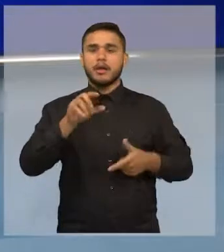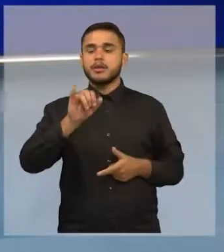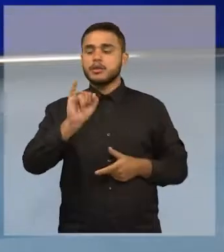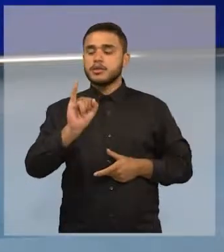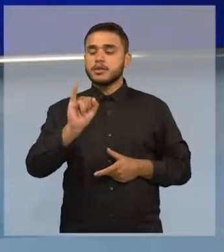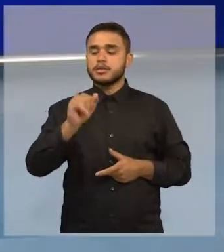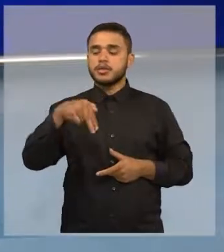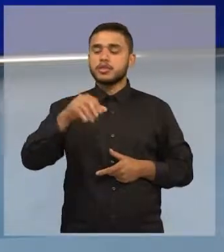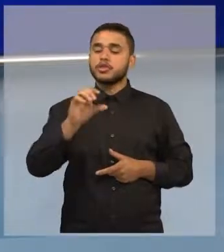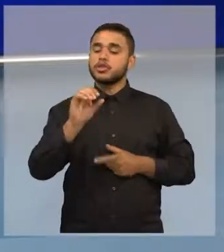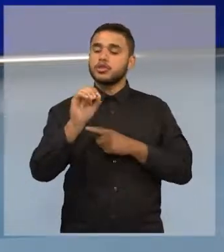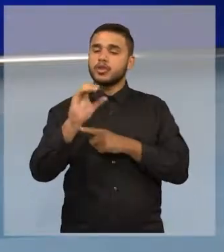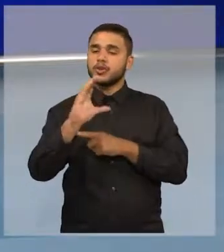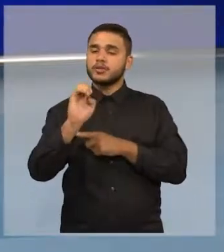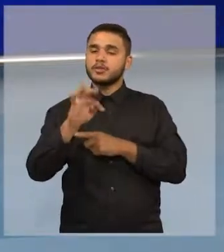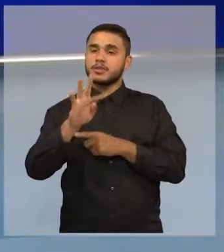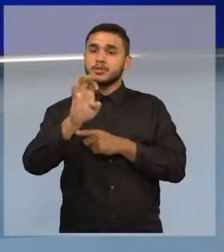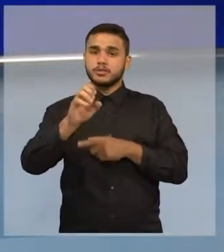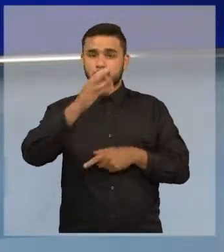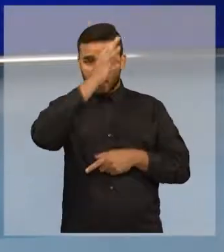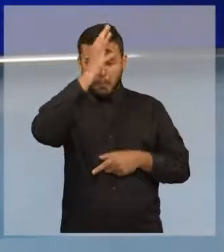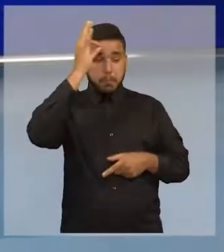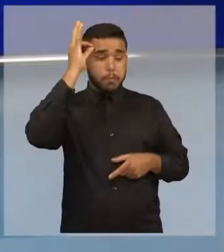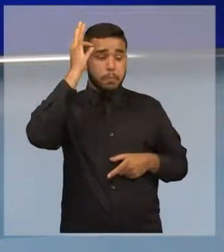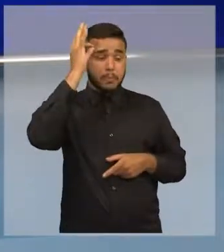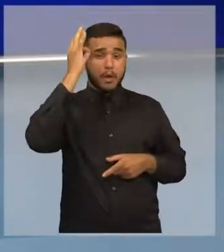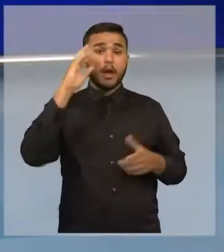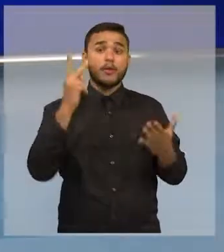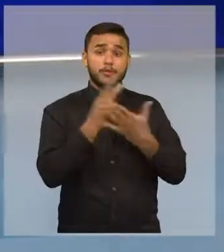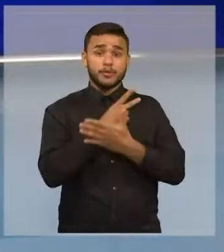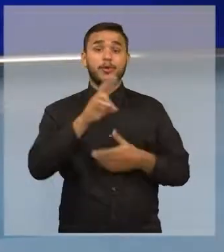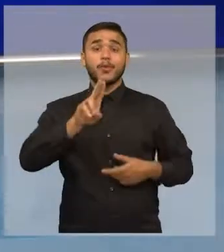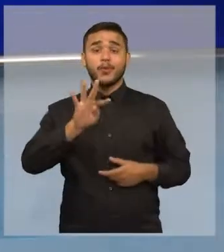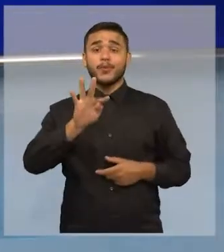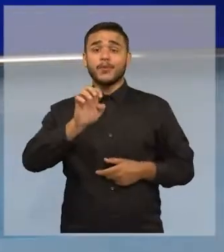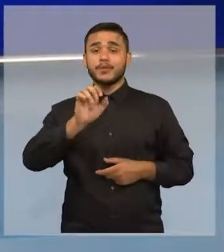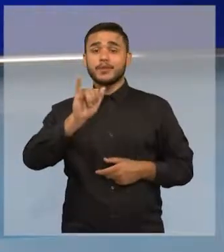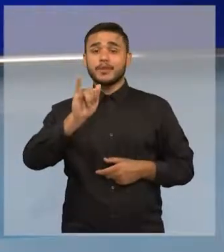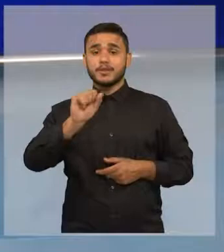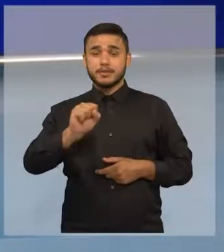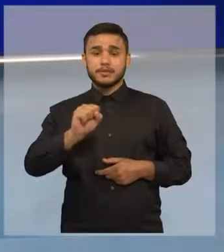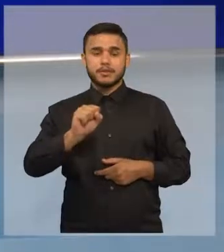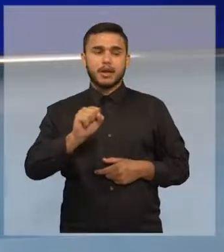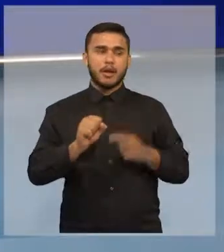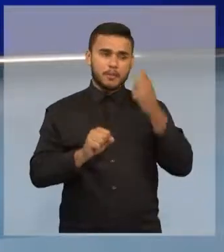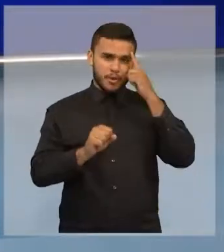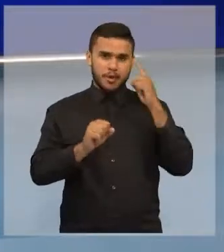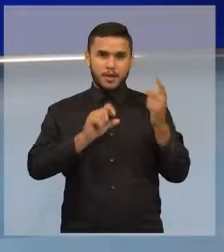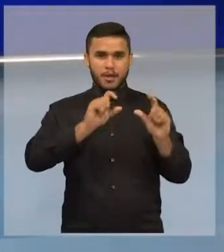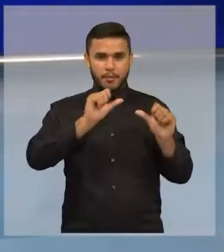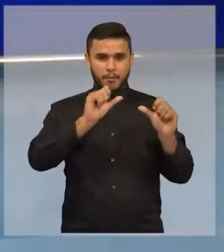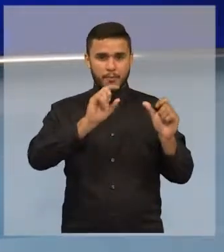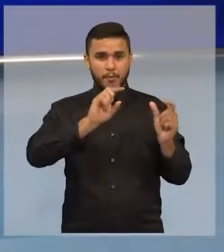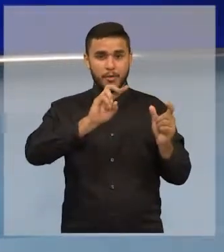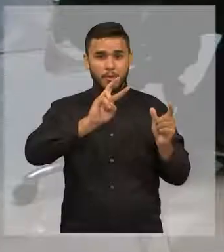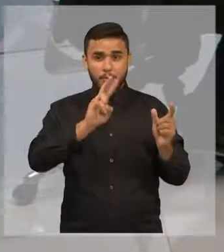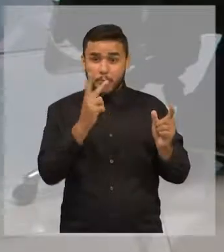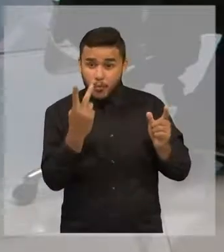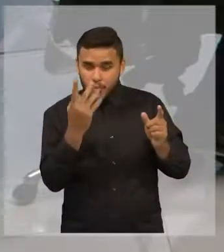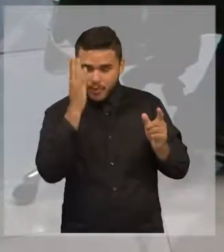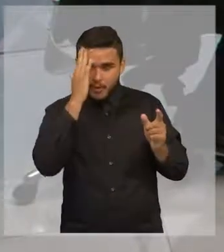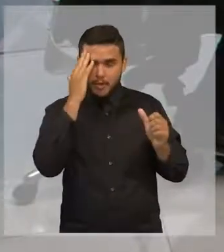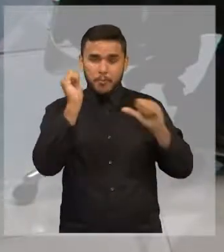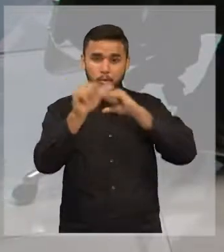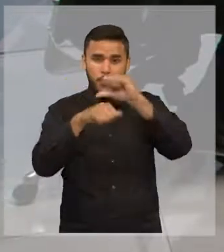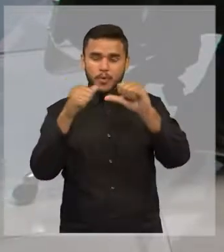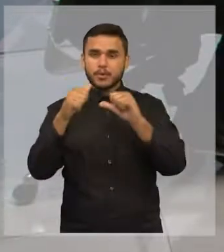de idiotas, imbecis, úteis. Ele fez exatamente a troca. Ele devia ter dito